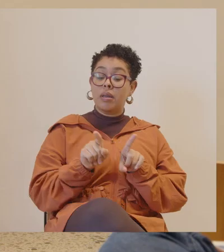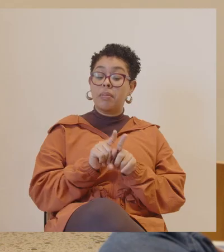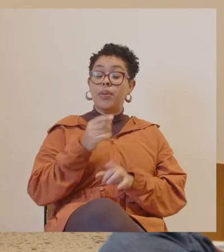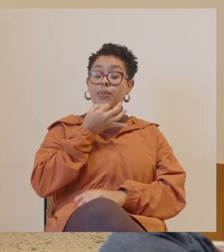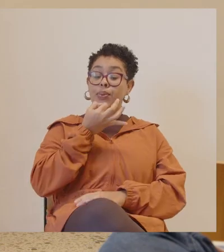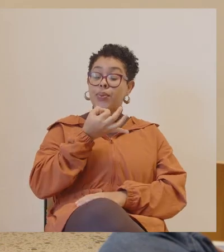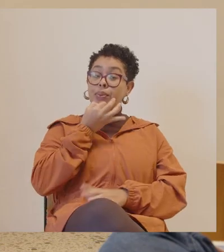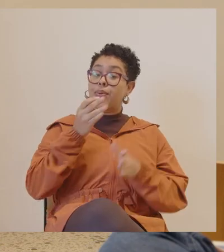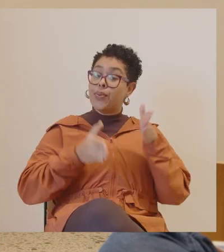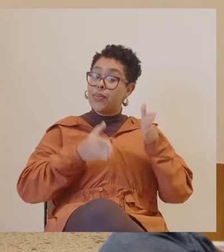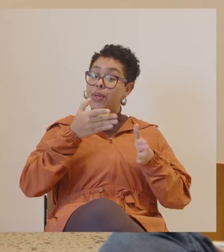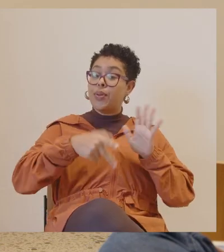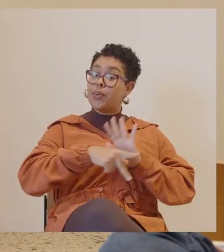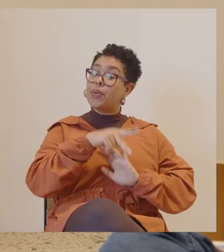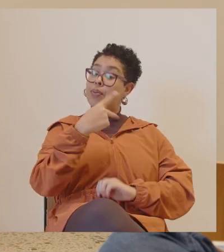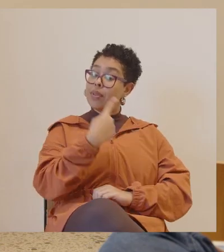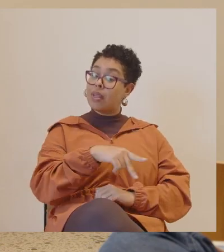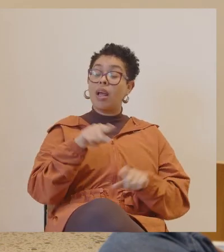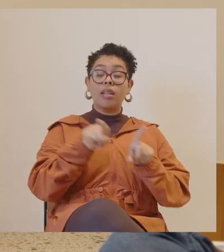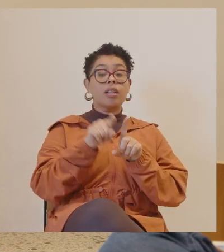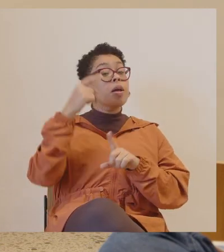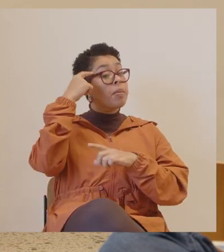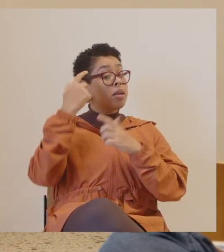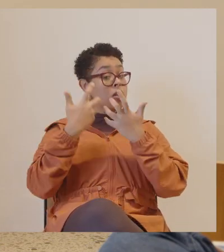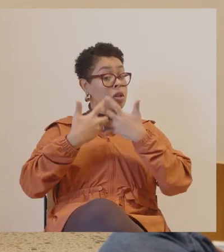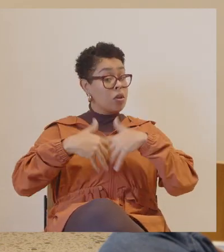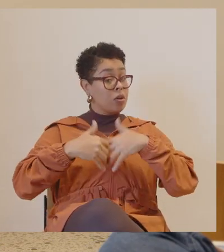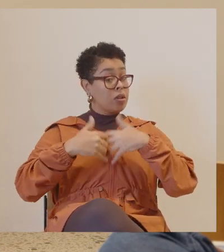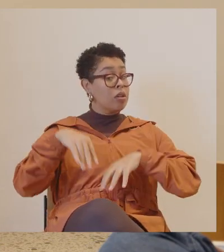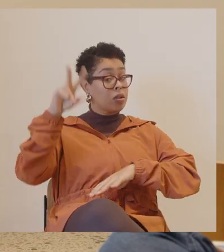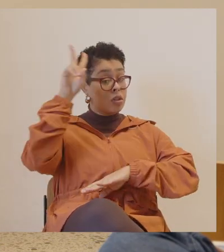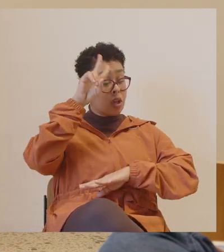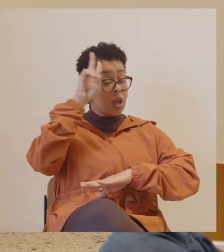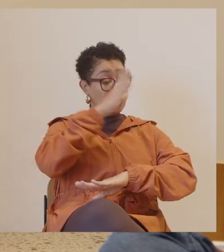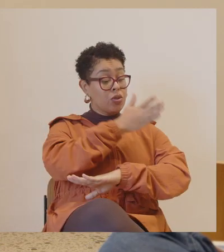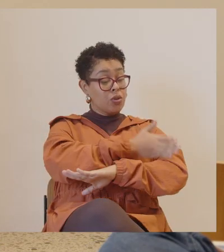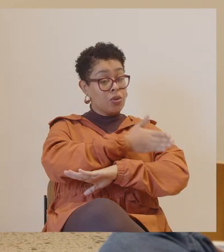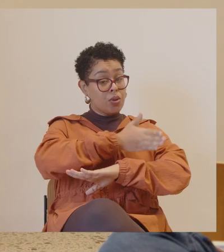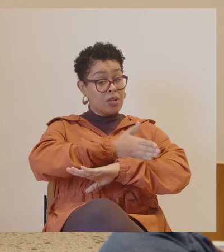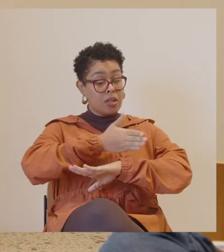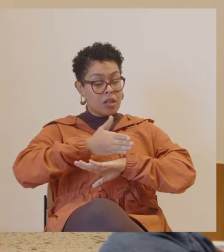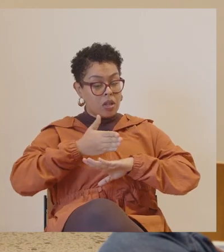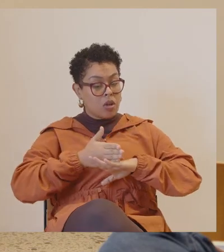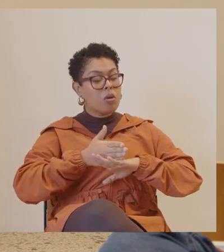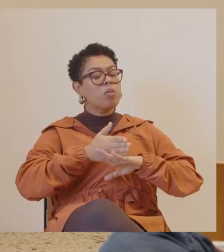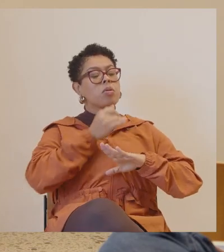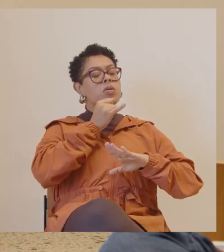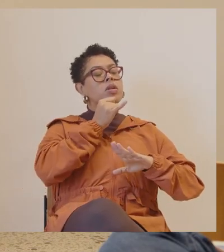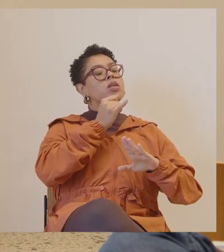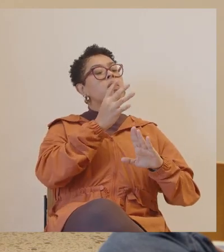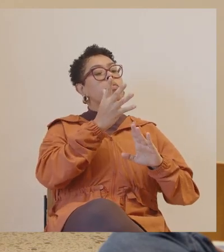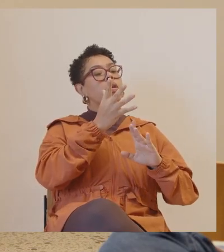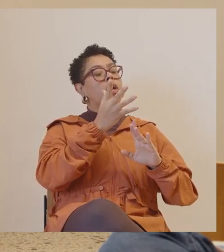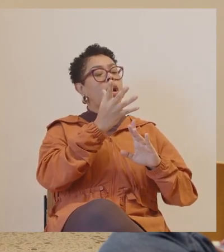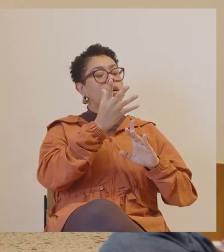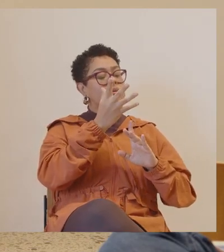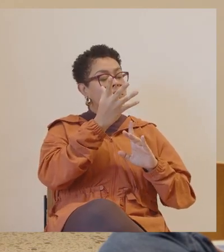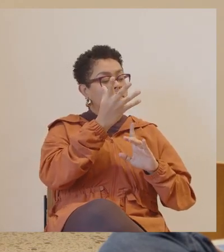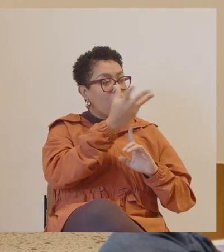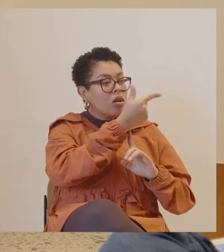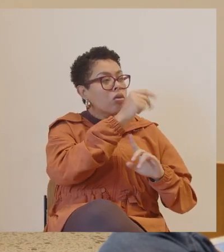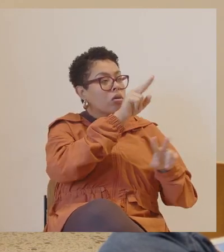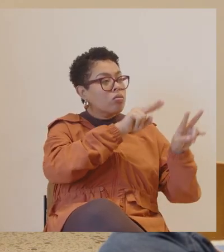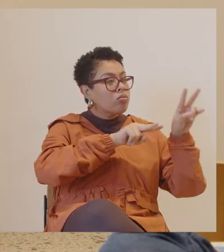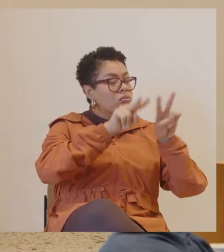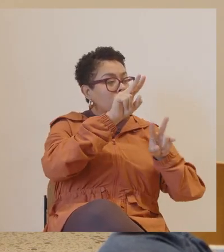né, da reflexão que a própria historiografia fez sobre essas obras. Né. No caso do